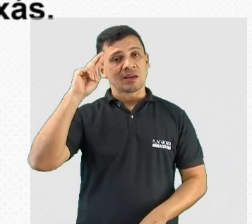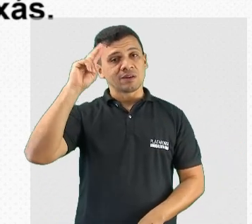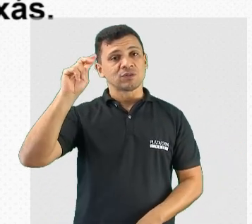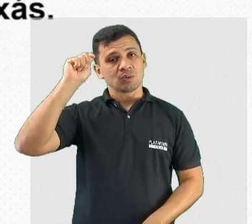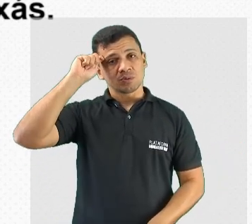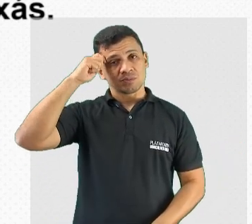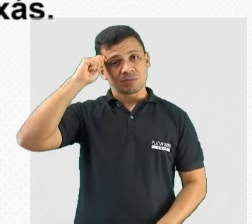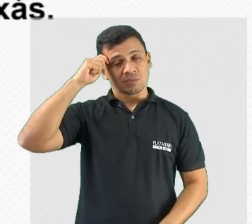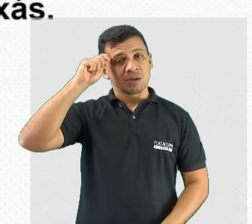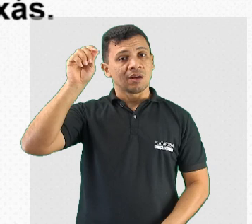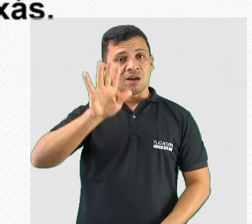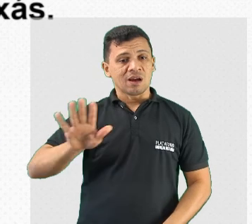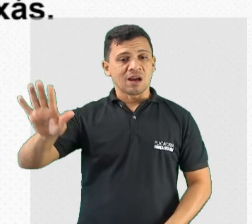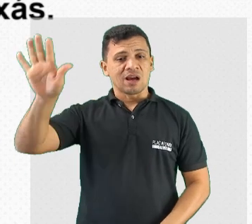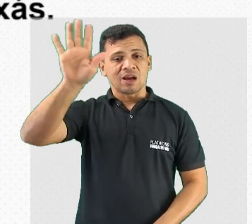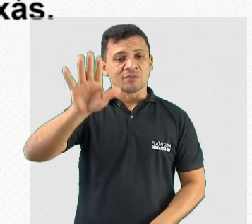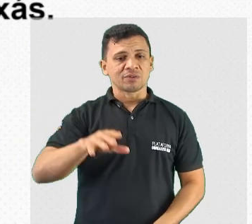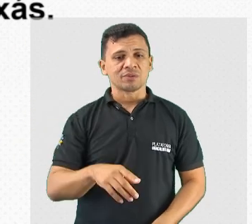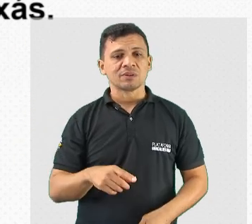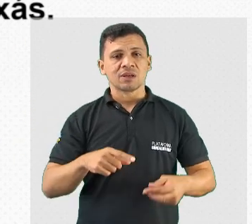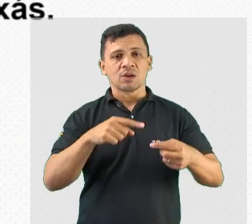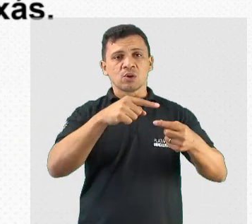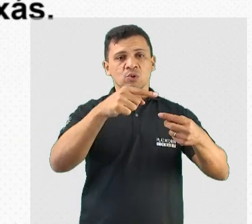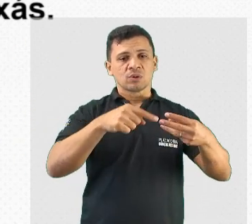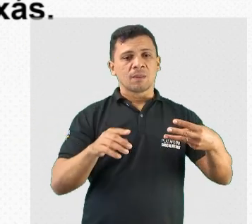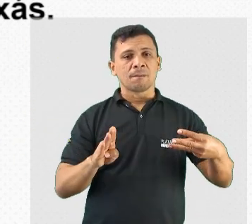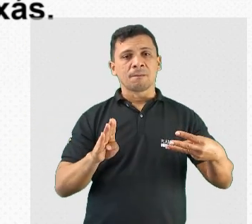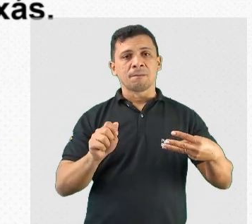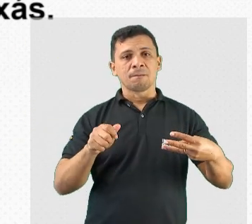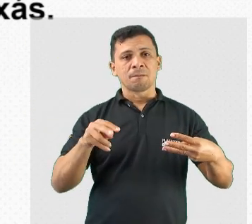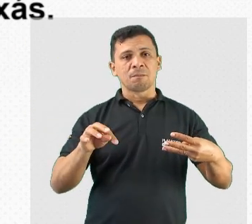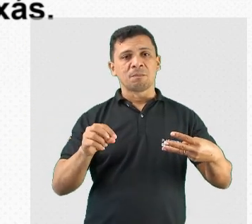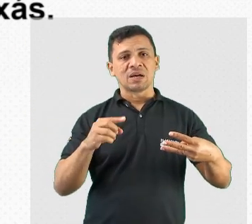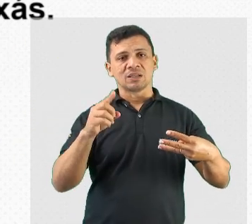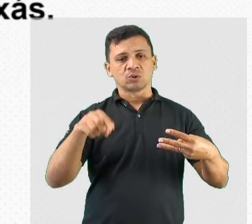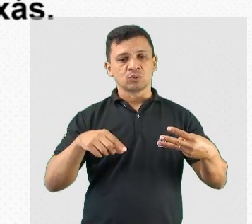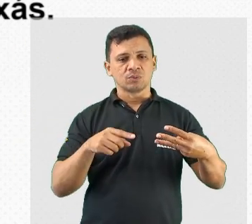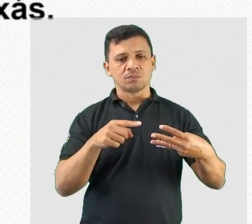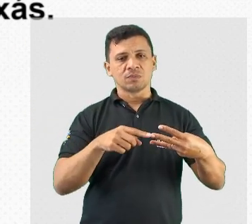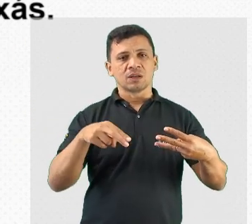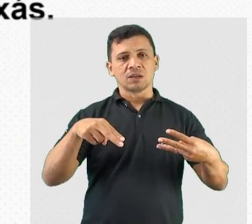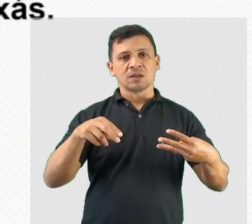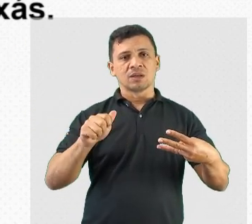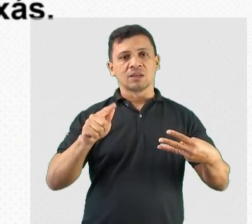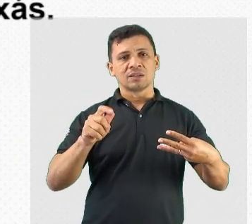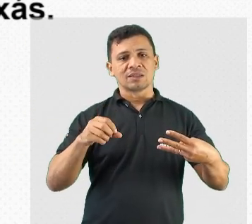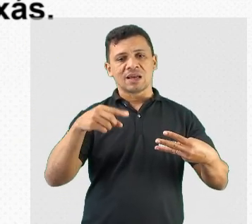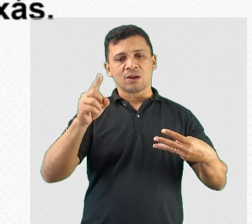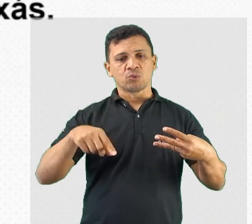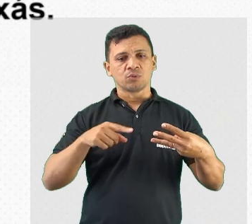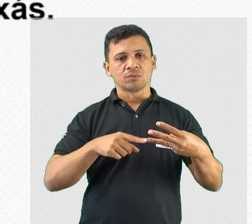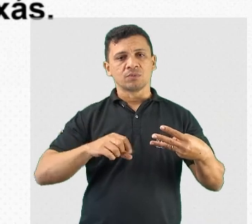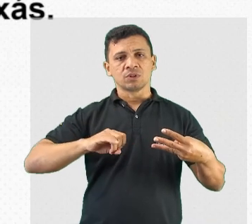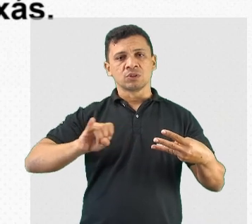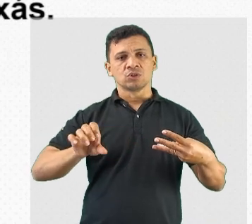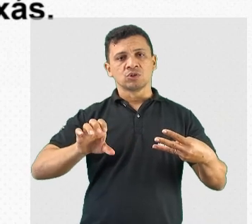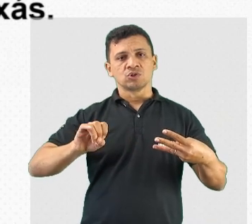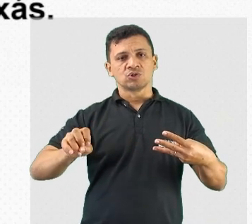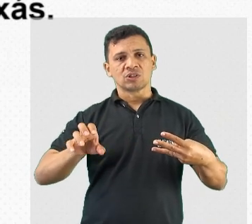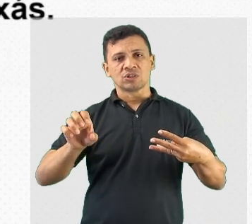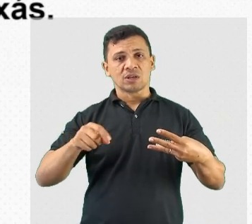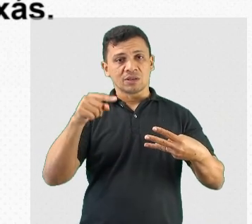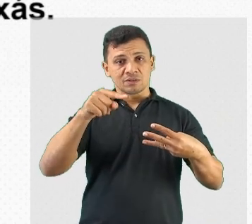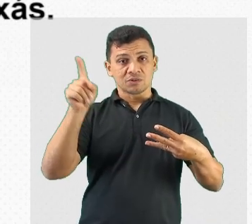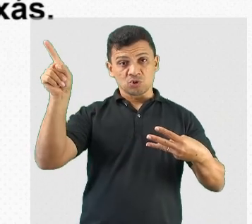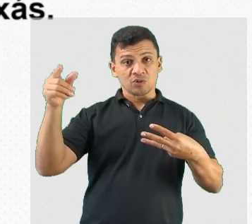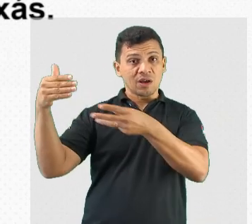falar agora. Os bantôs, os nagôs e os gegês, que vieram no período do Brasil colonial, vieram, forma de dizer, né, trouxeram de lá as religiões